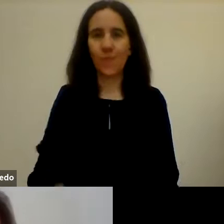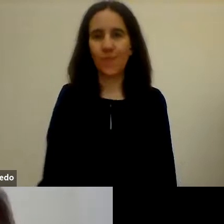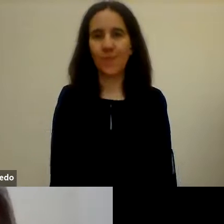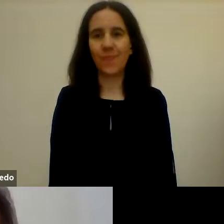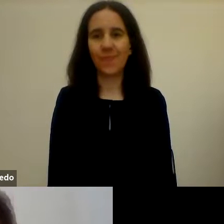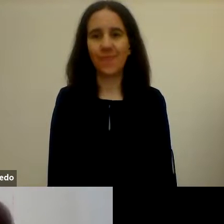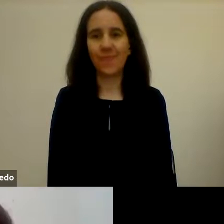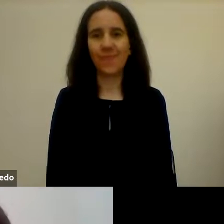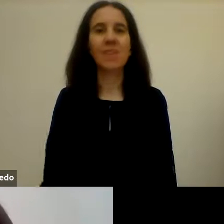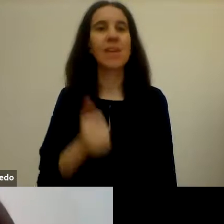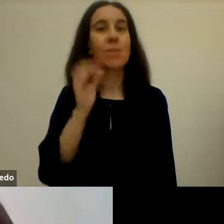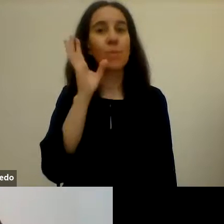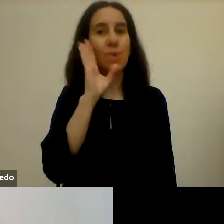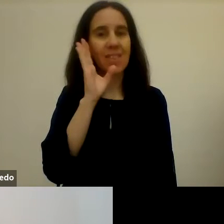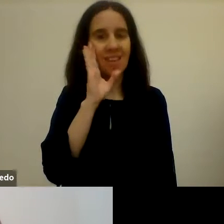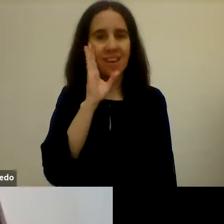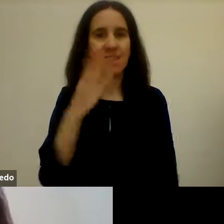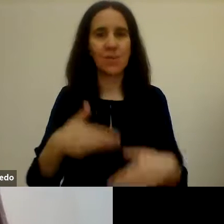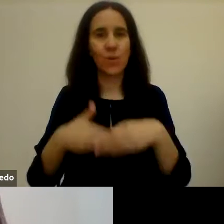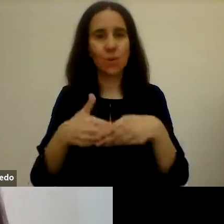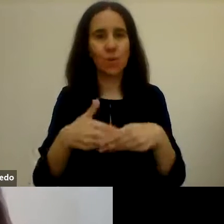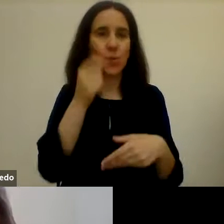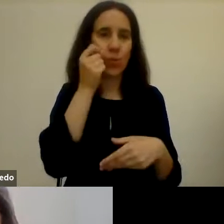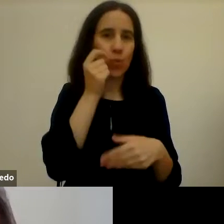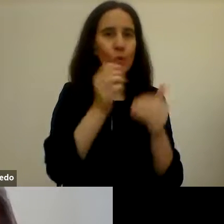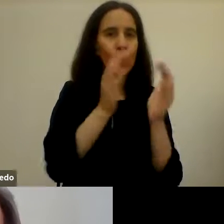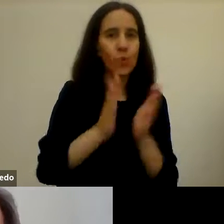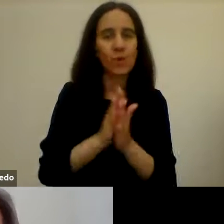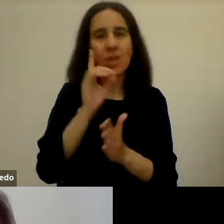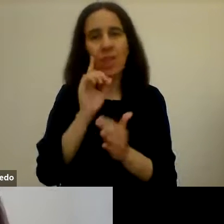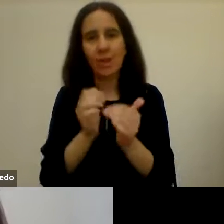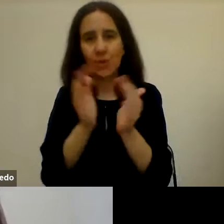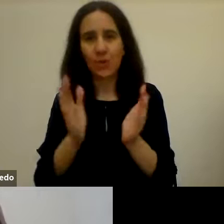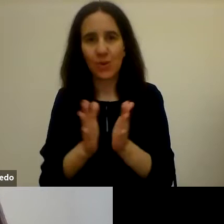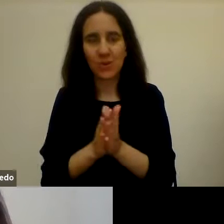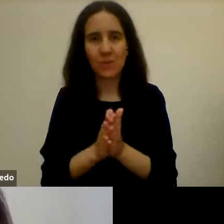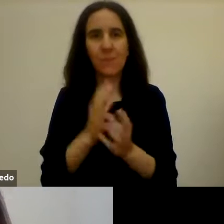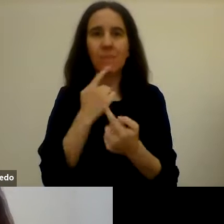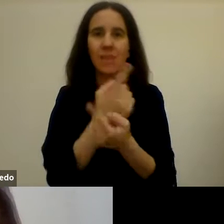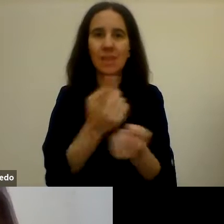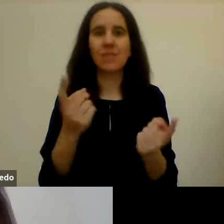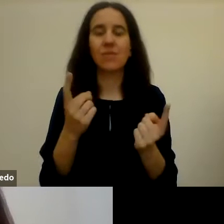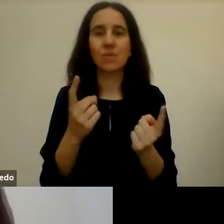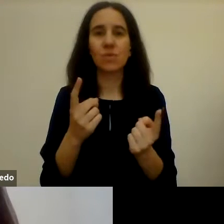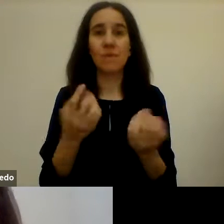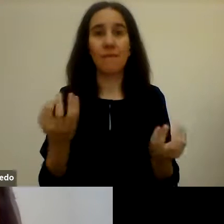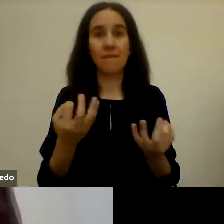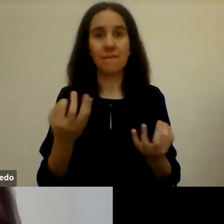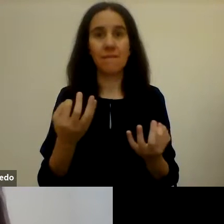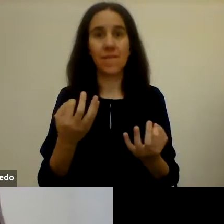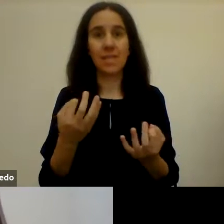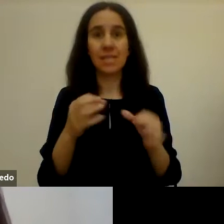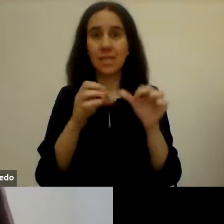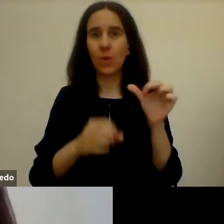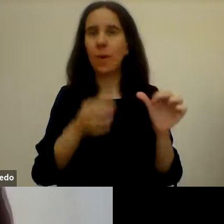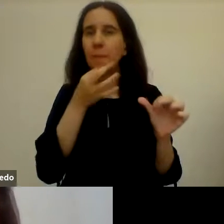Boa tarde, um cumprimento a todos e a todas. Dizer-vos que se a minha pronúncia atrapalhar